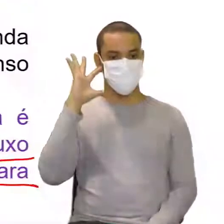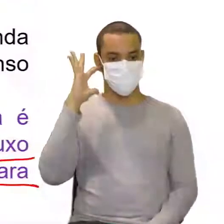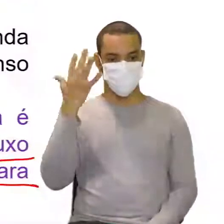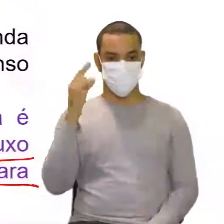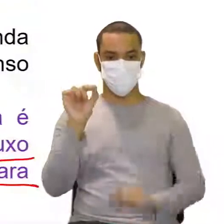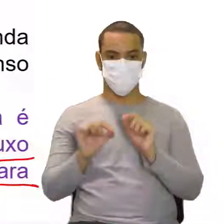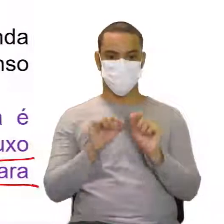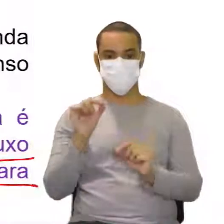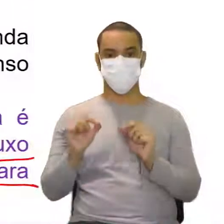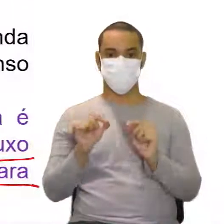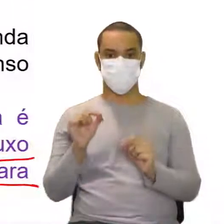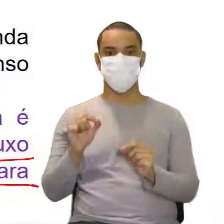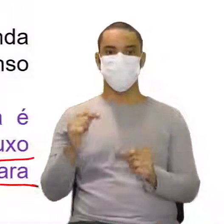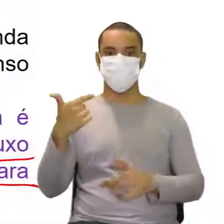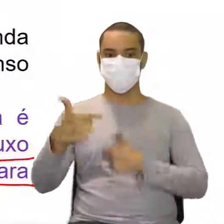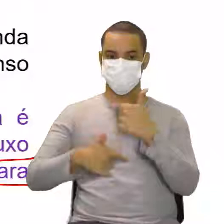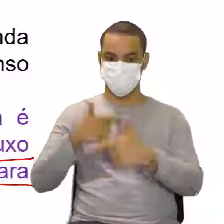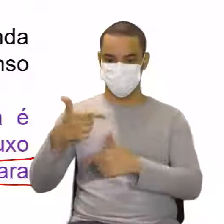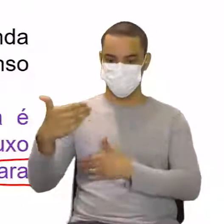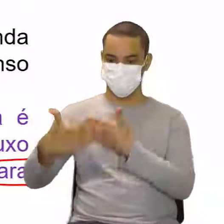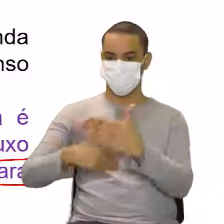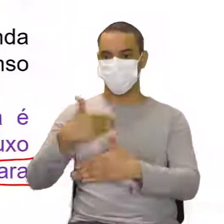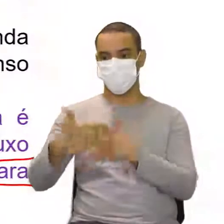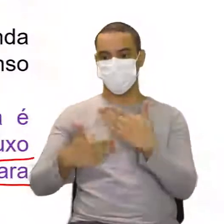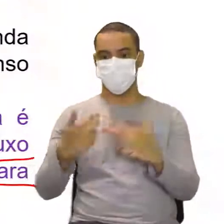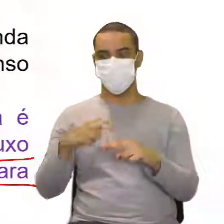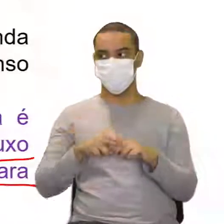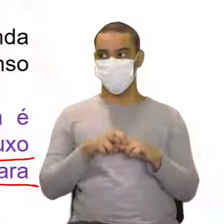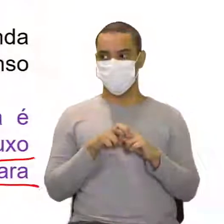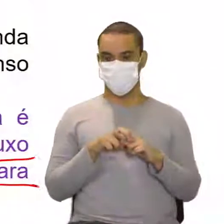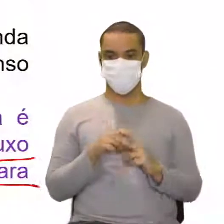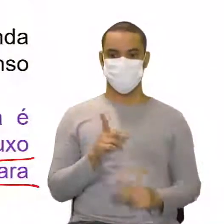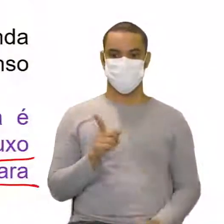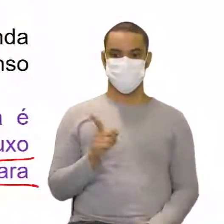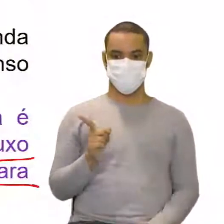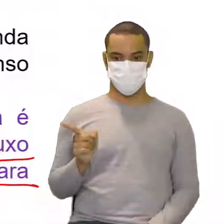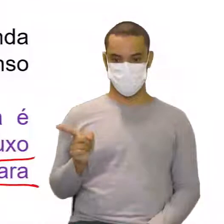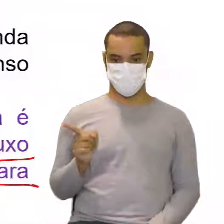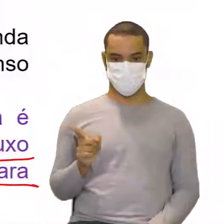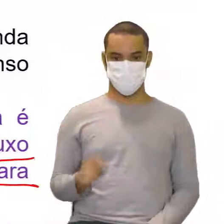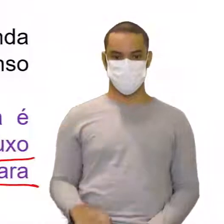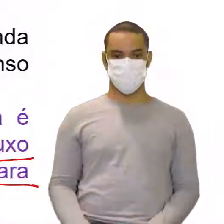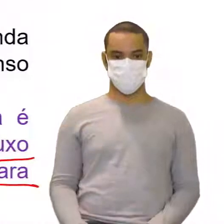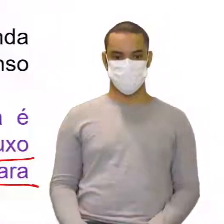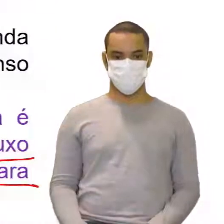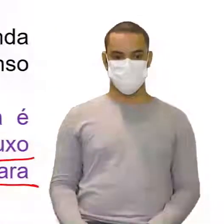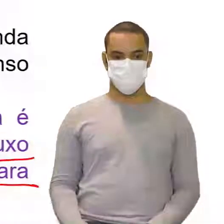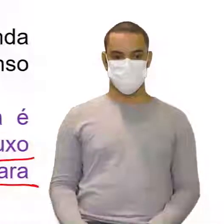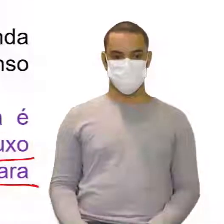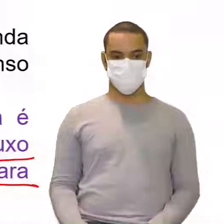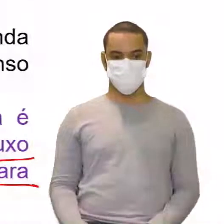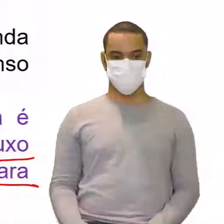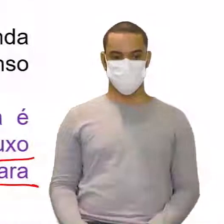realizar este trabalho, né? Então, aí, opa, volta, pincel.